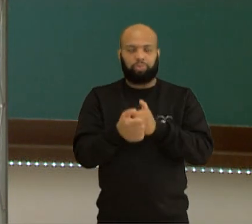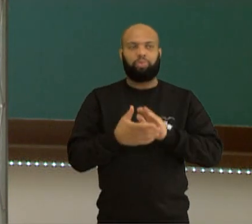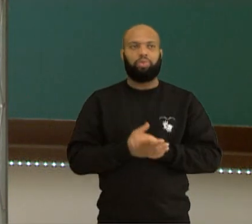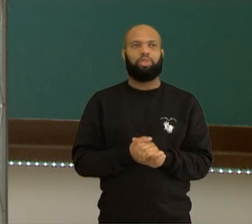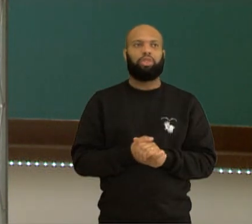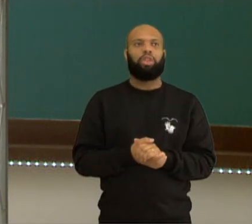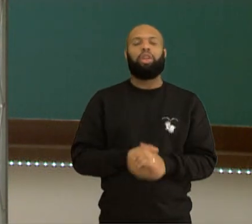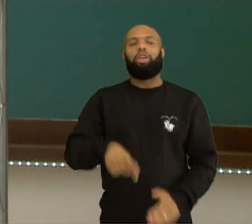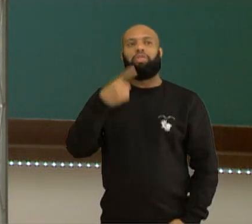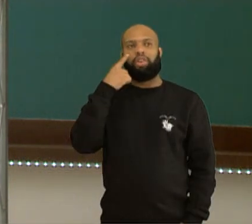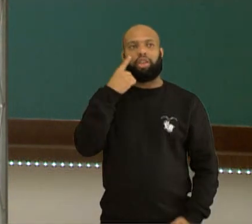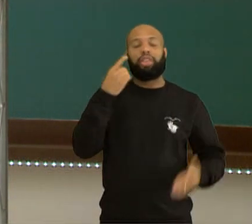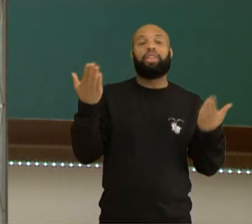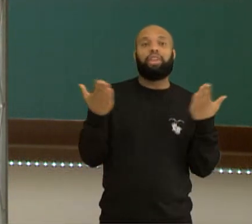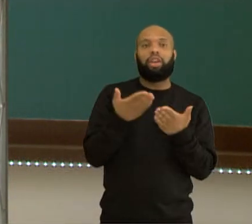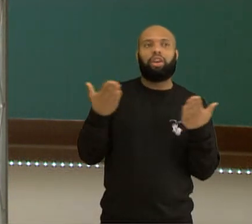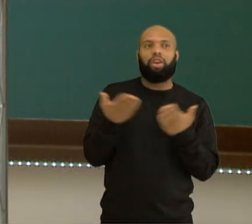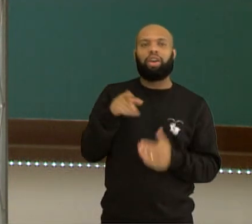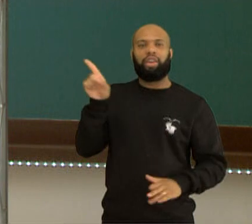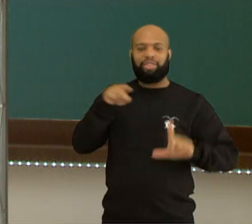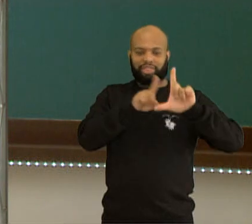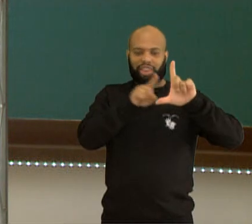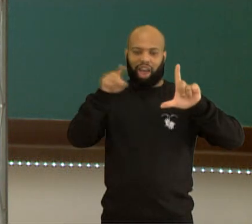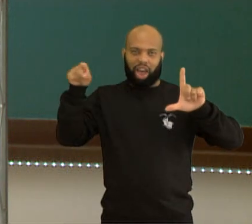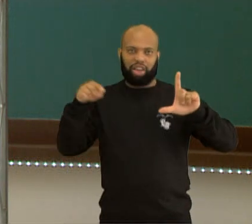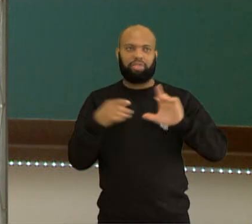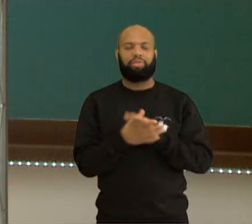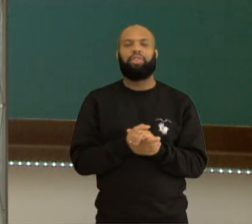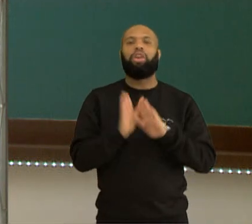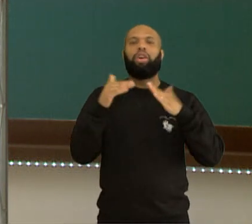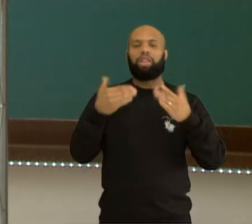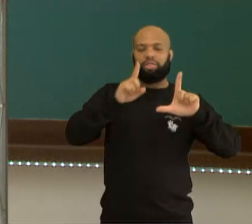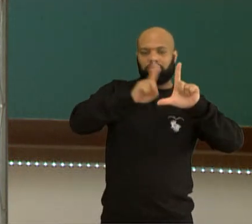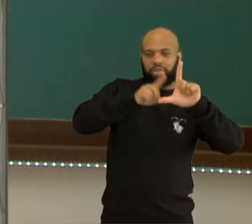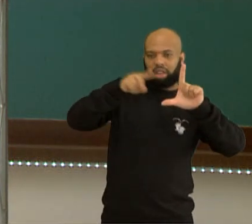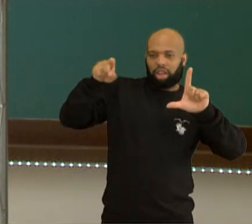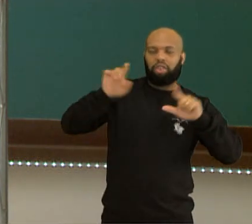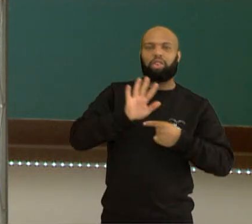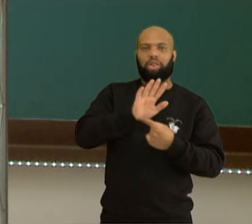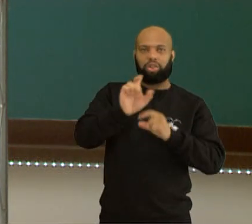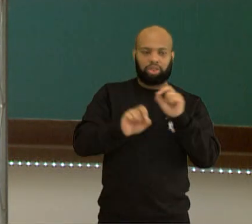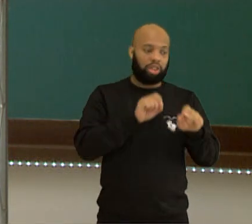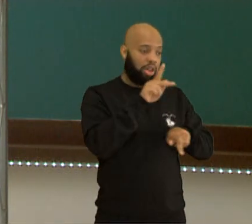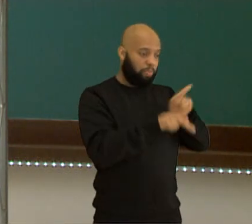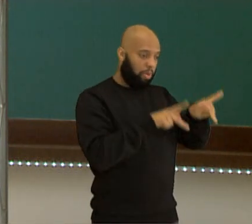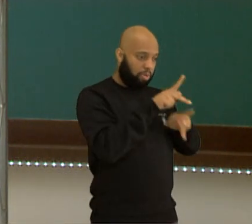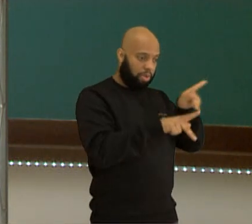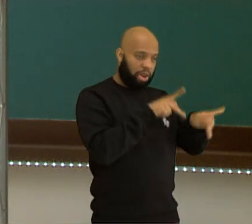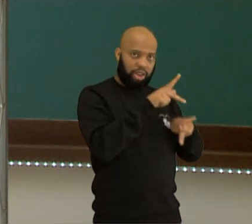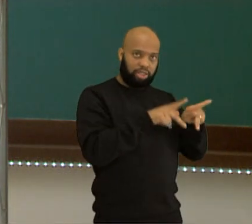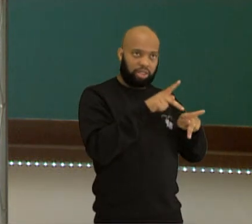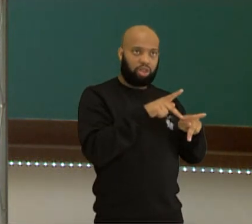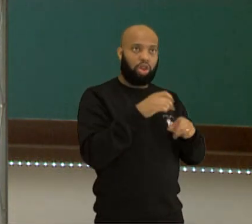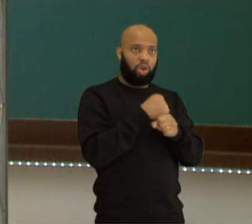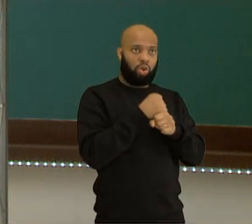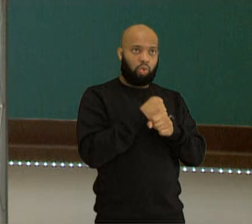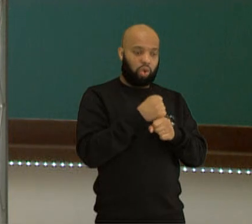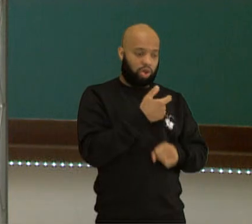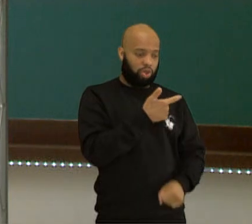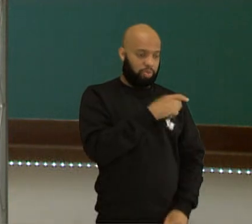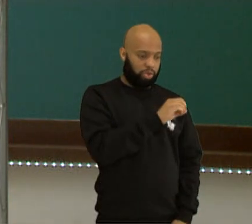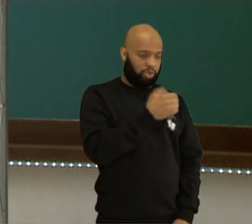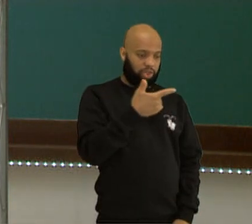lá, temos aqui o gráfico, tá bom? E de acordo com o gráfico, a população urbana mundial em